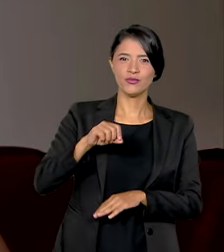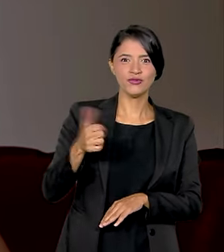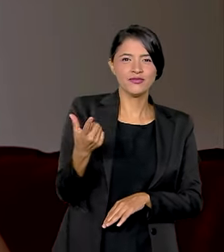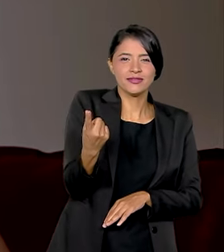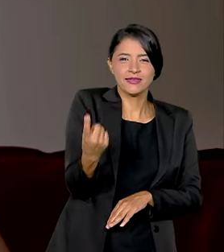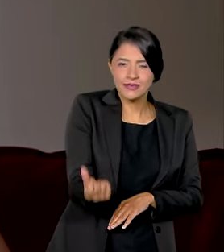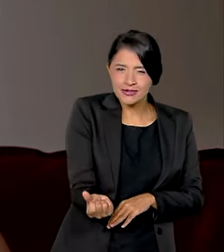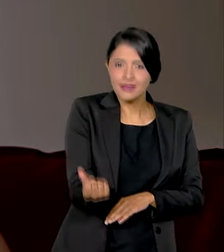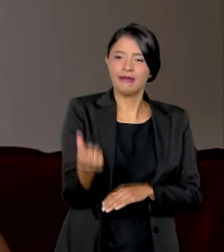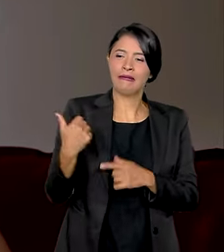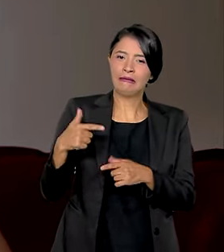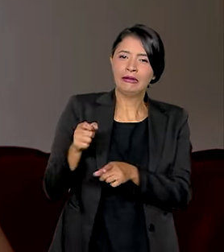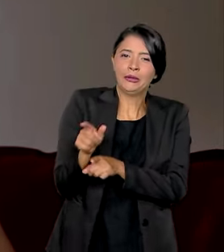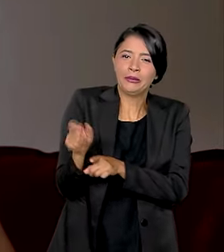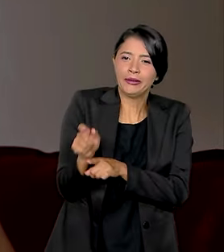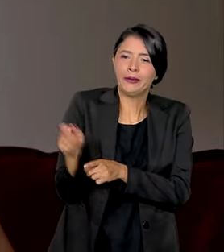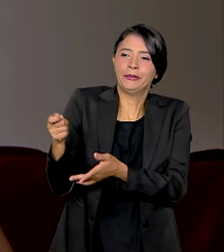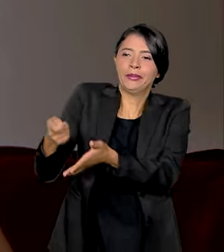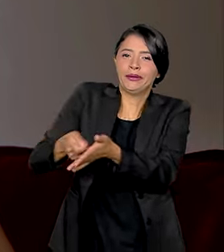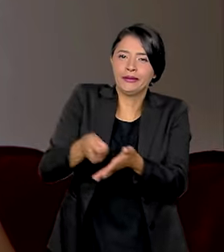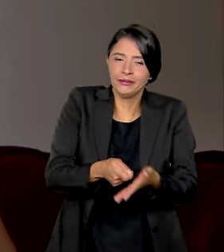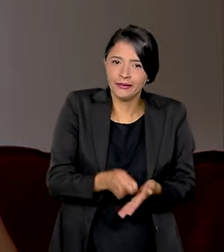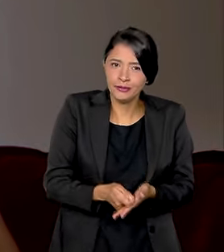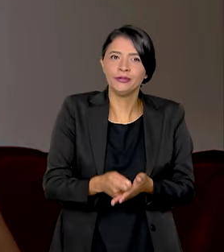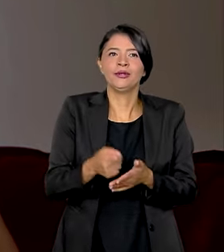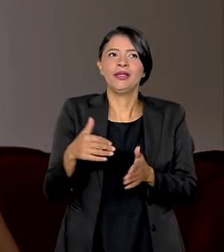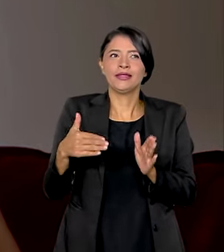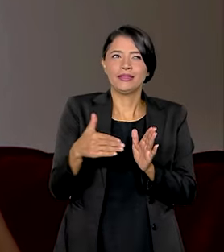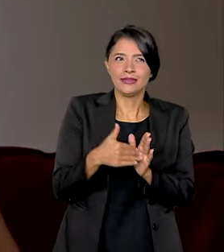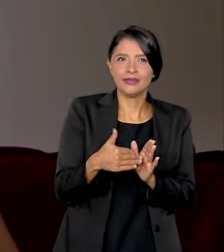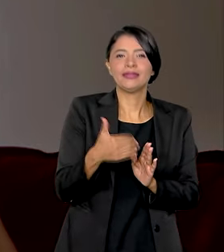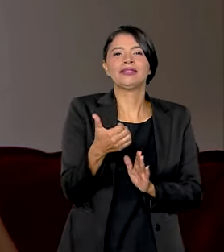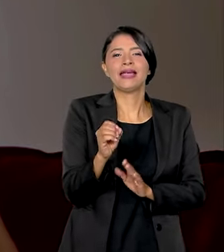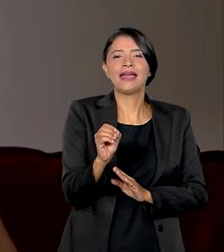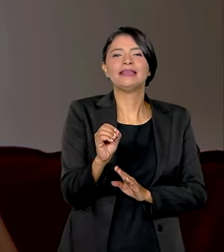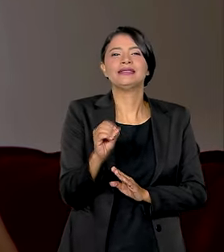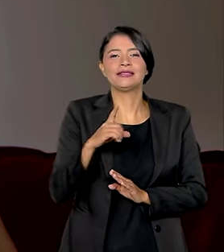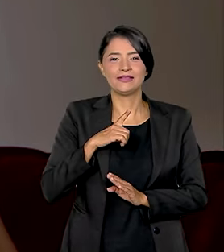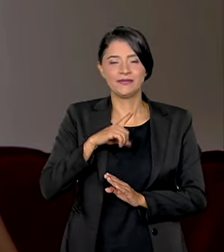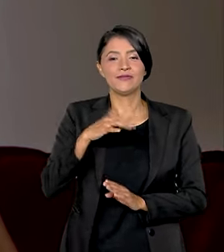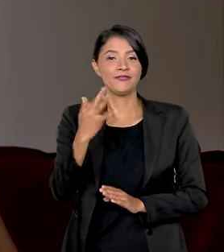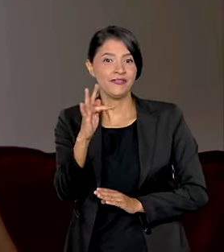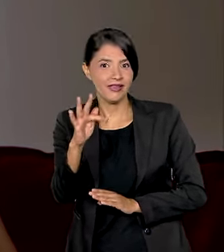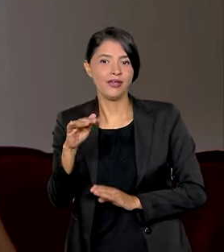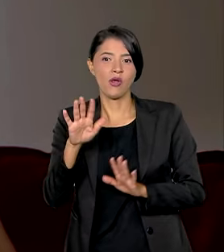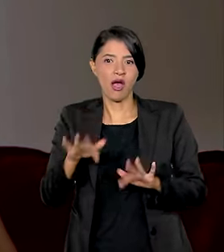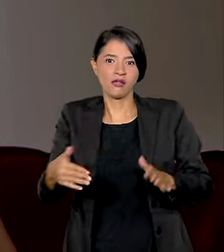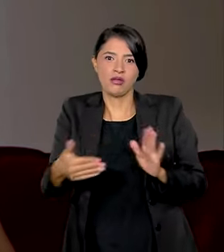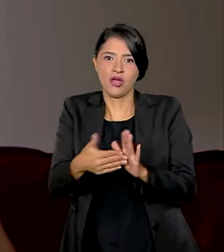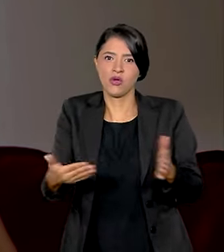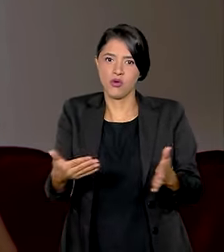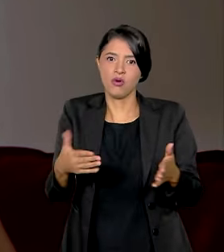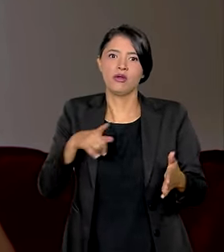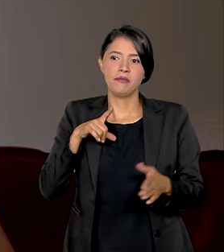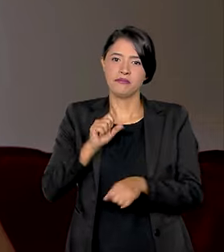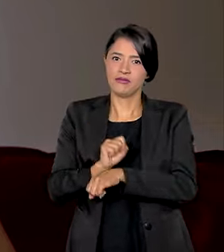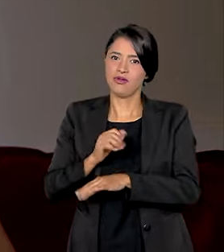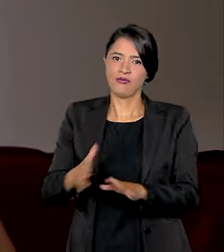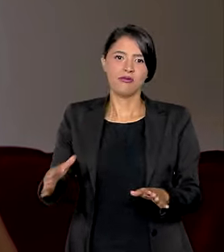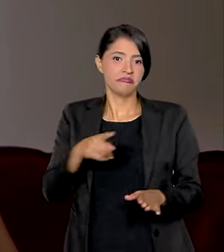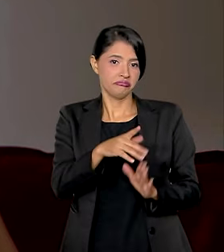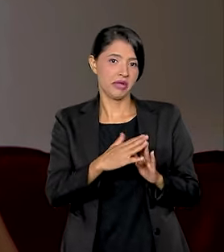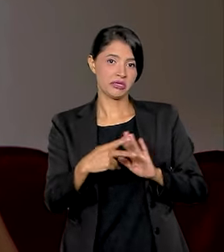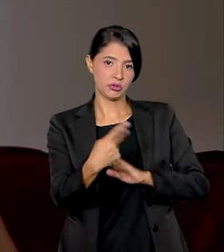desde 2016, fiz 7 anos de aluguel, dia 10 de fevereiro. E agora tem sua casa? A